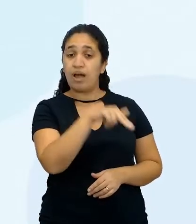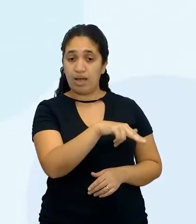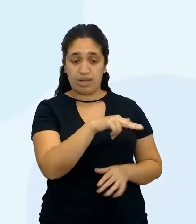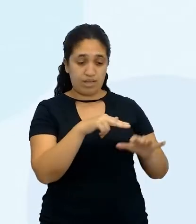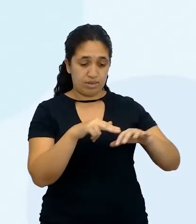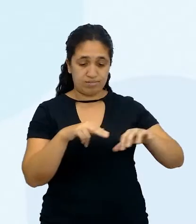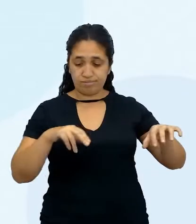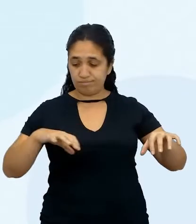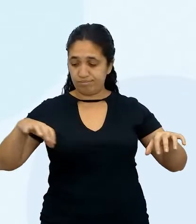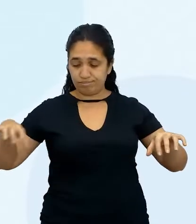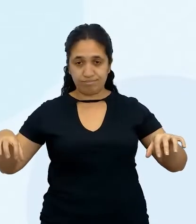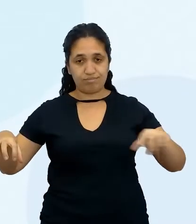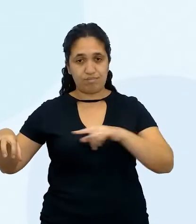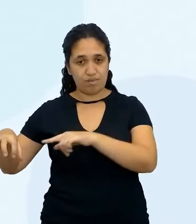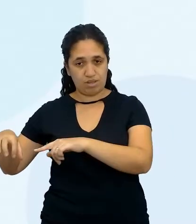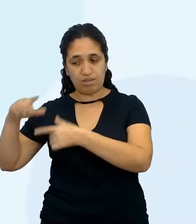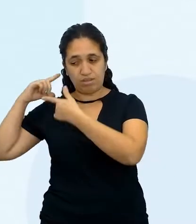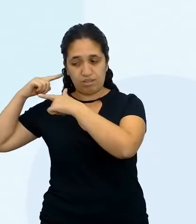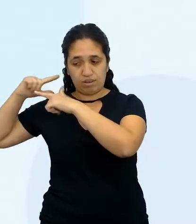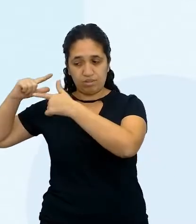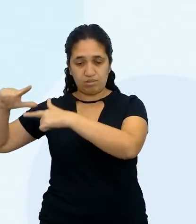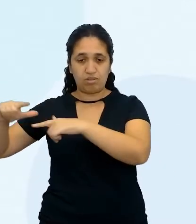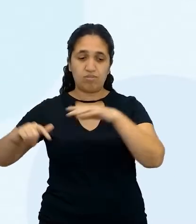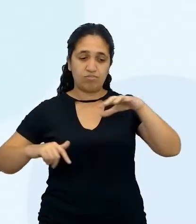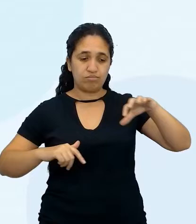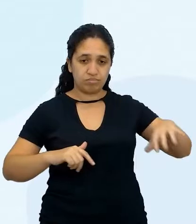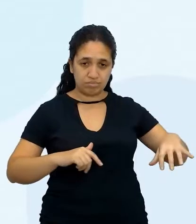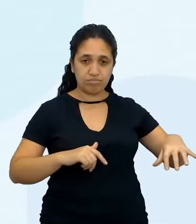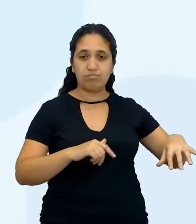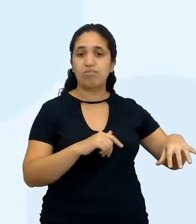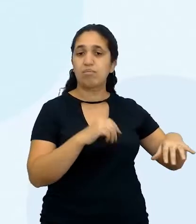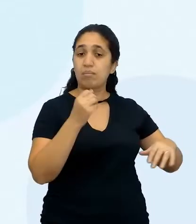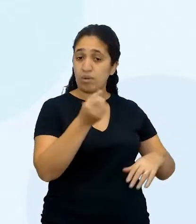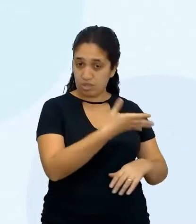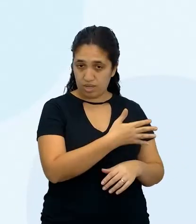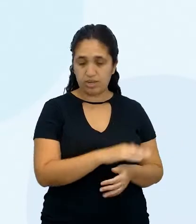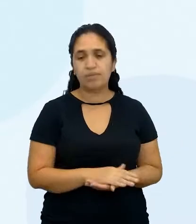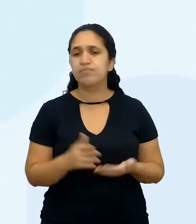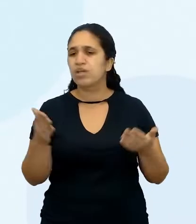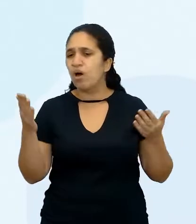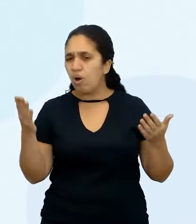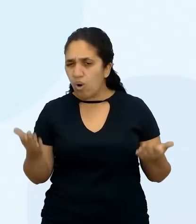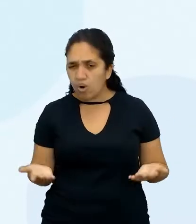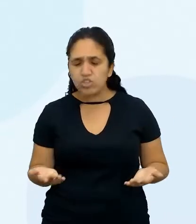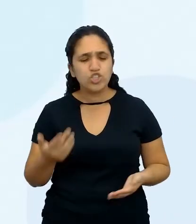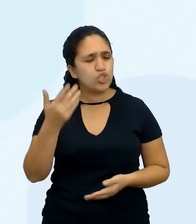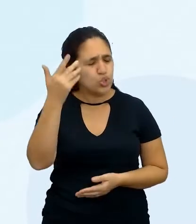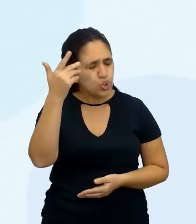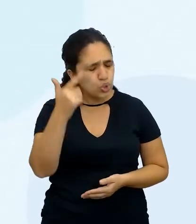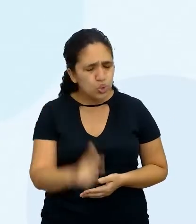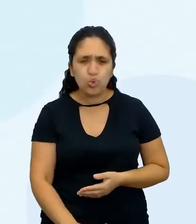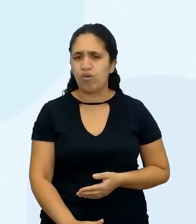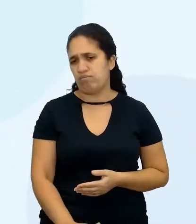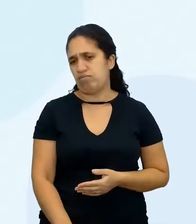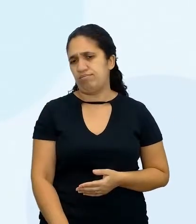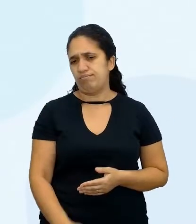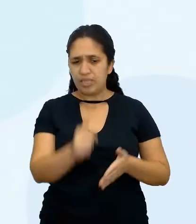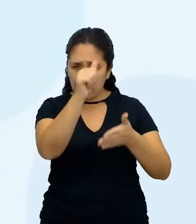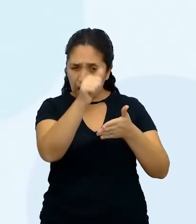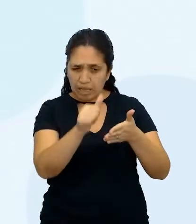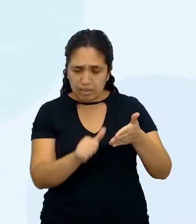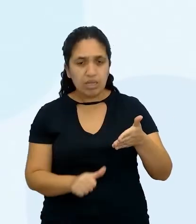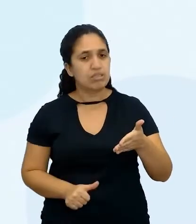sociedades tradicionais e modernas. Hoje, vamos analisar com mais proximidade essa mesma questão a partir da